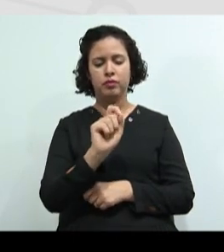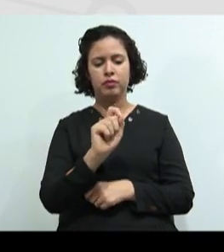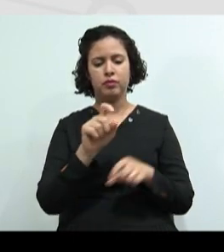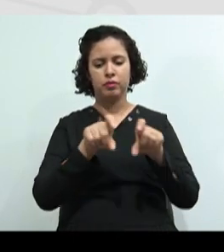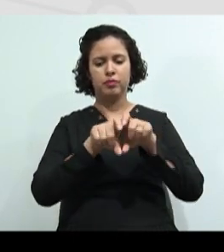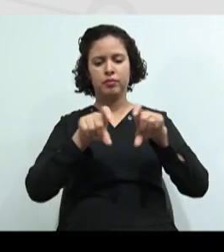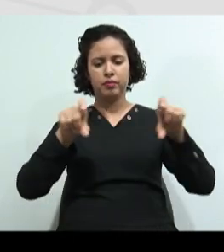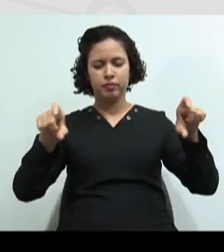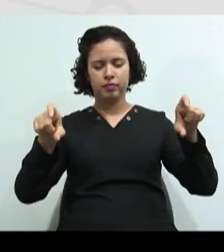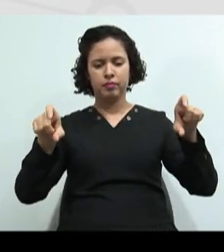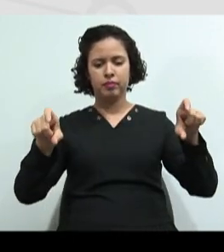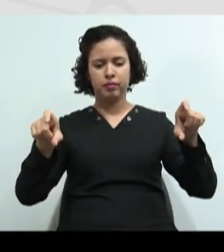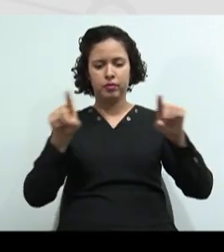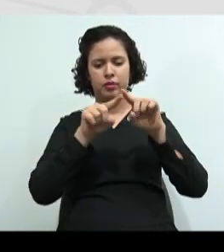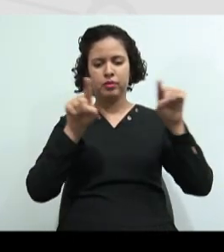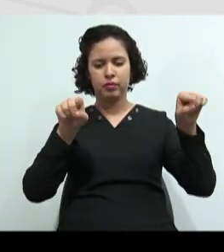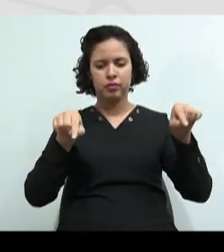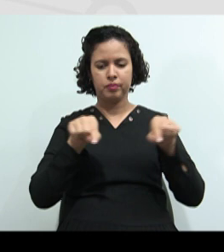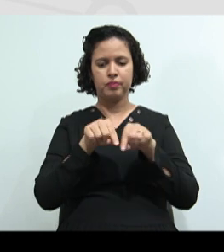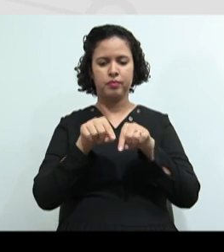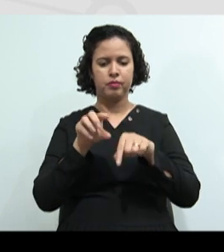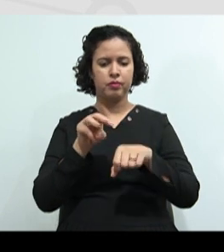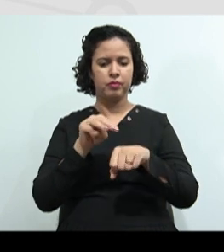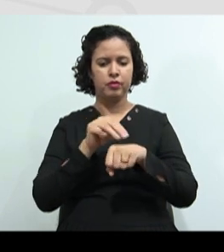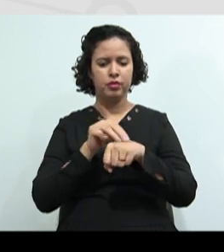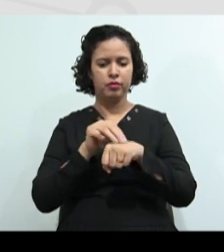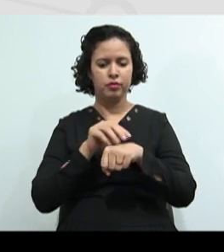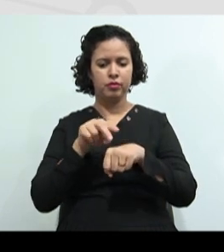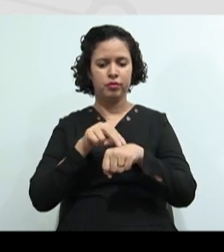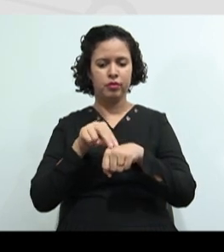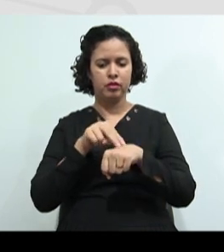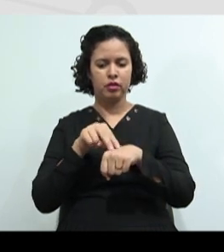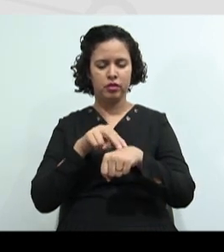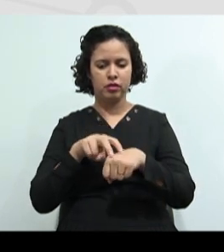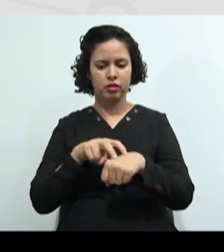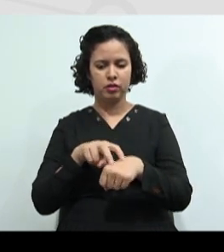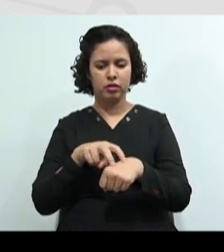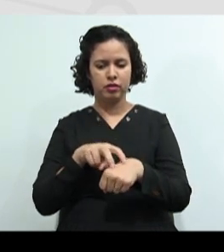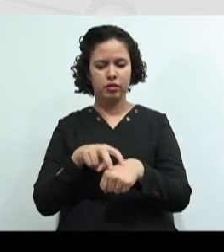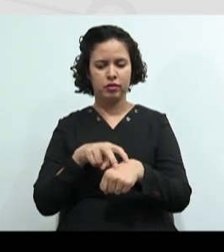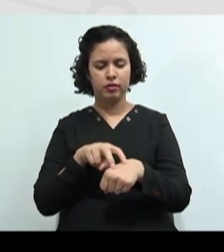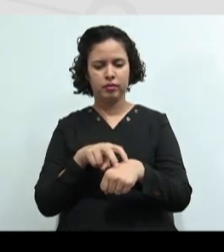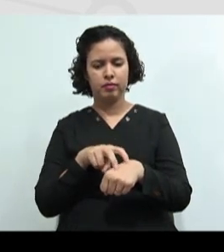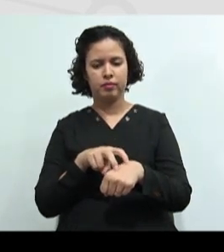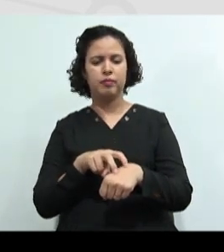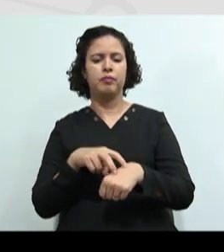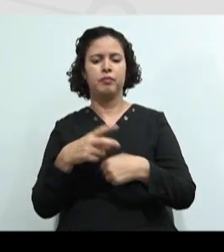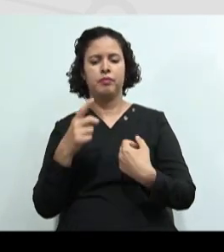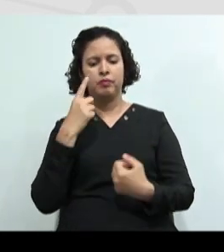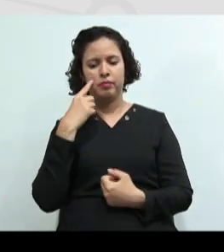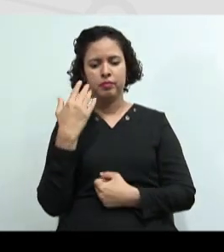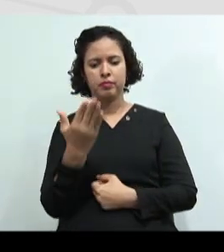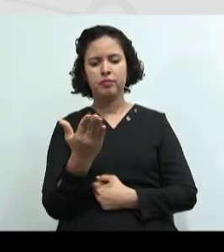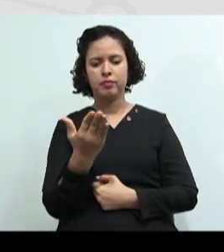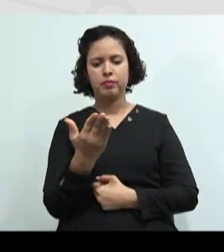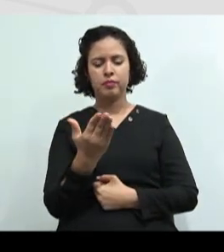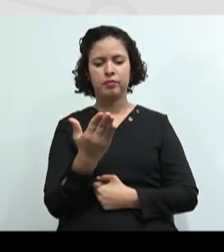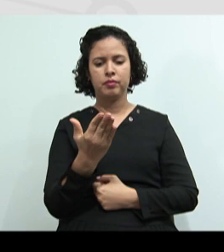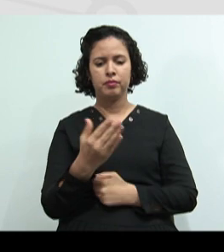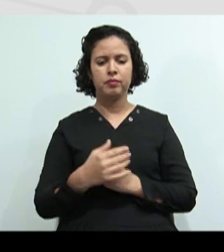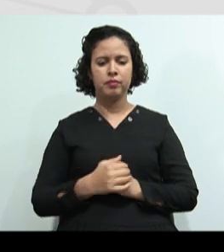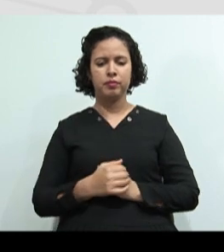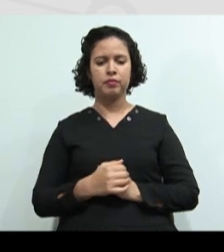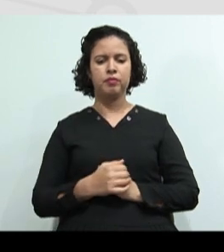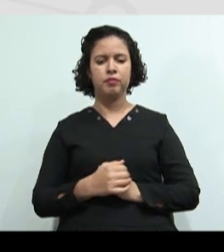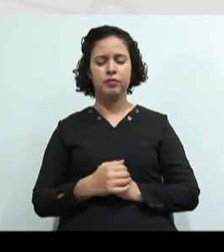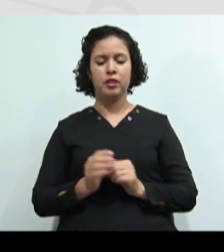trazer um efeito para o objetivo da outra perspectiva e assim sucessivamente, como você pode ver nas setinhas